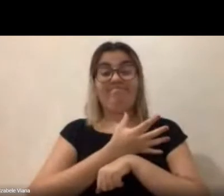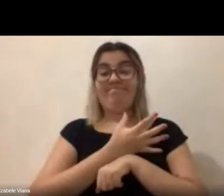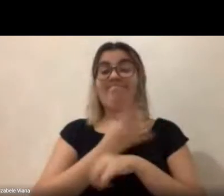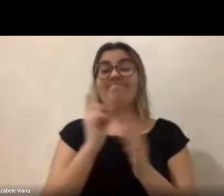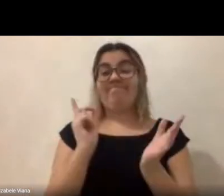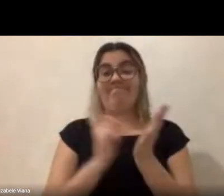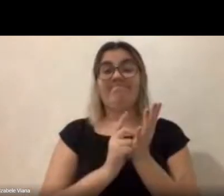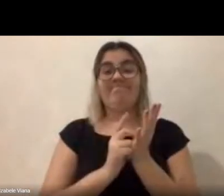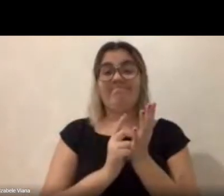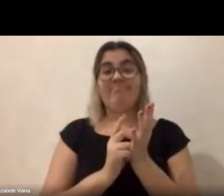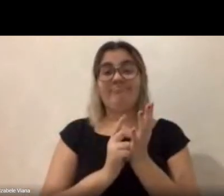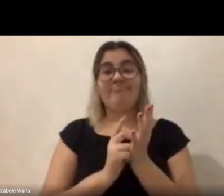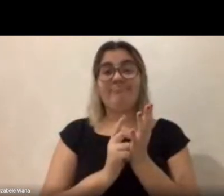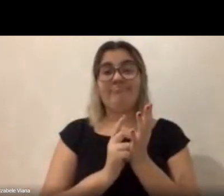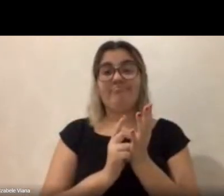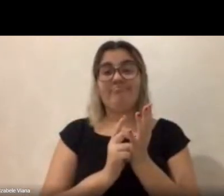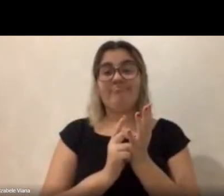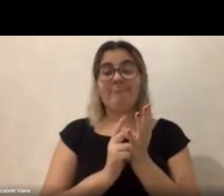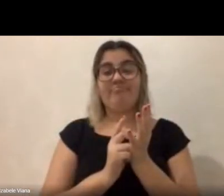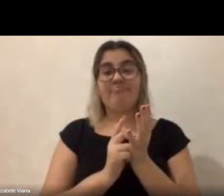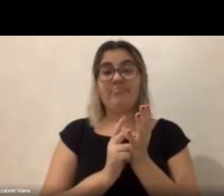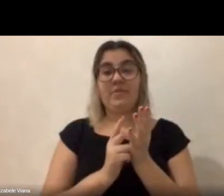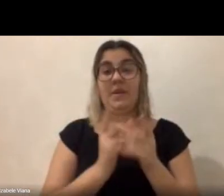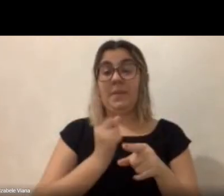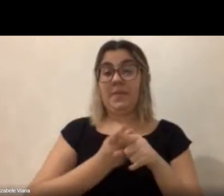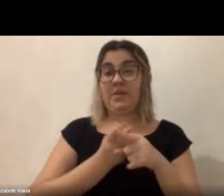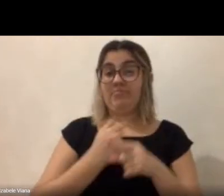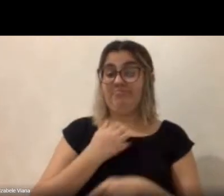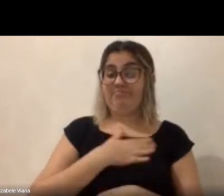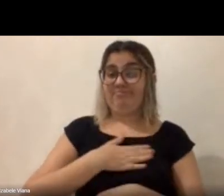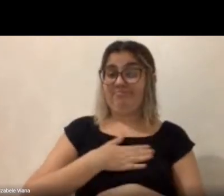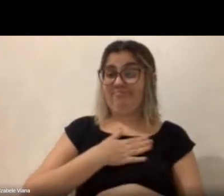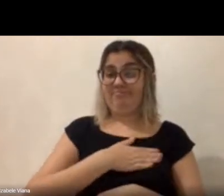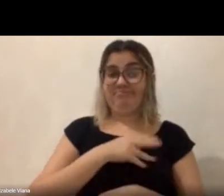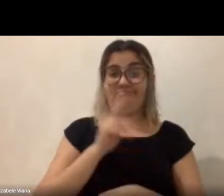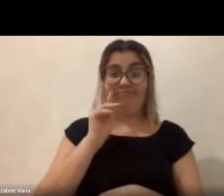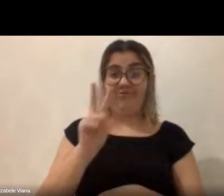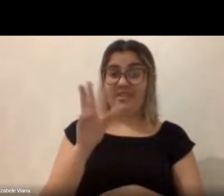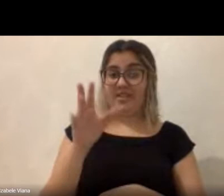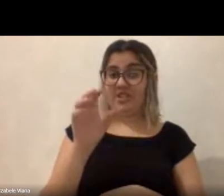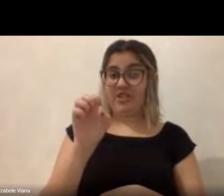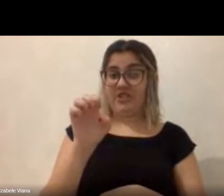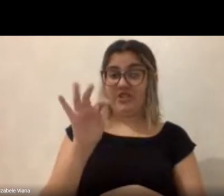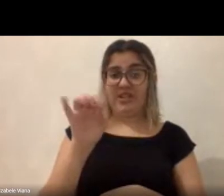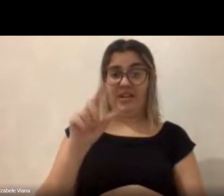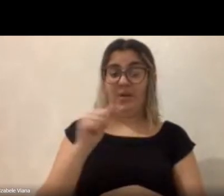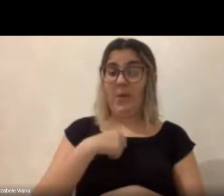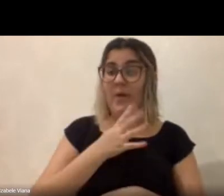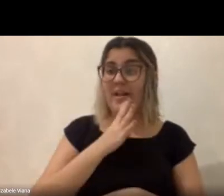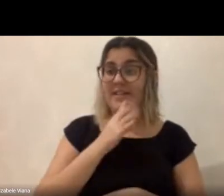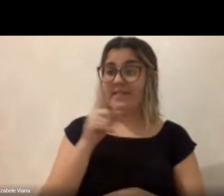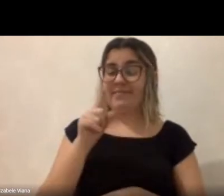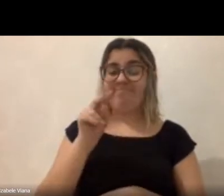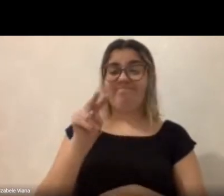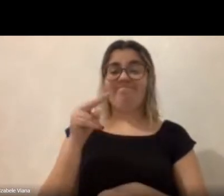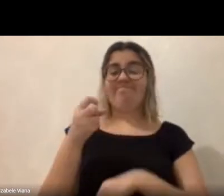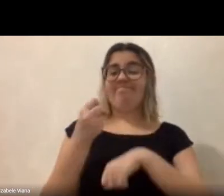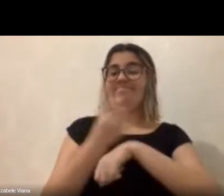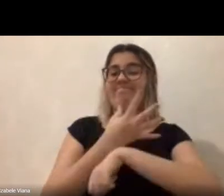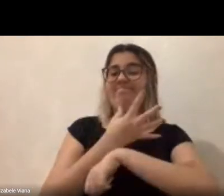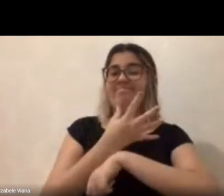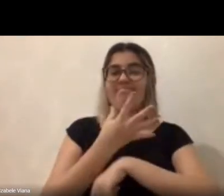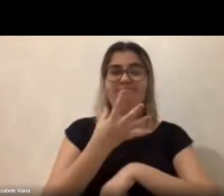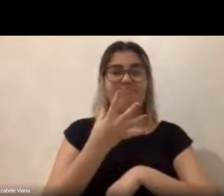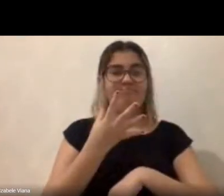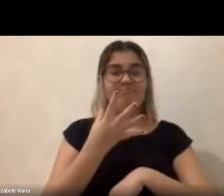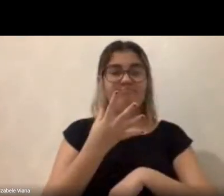de te conhecer, Estela, assim, eu acho que até mesmo estar perto presencialmente, né?